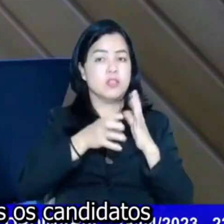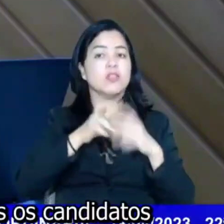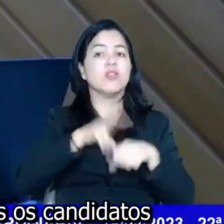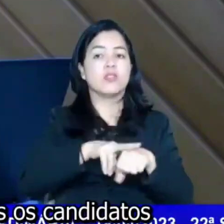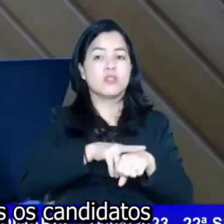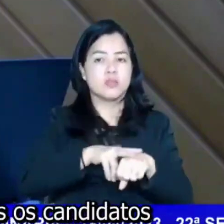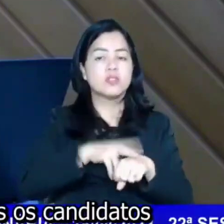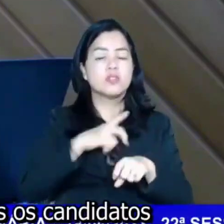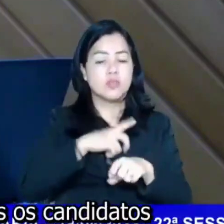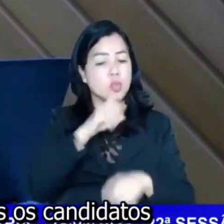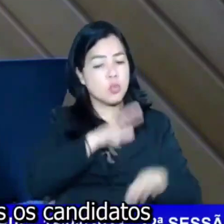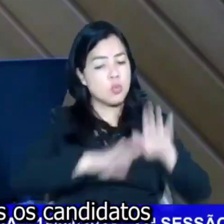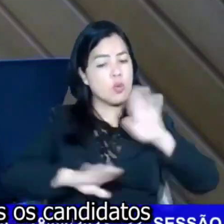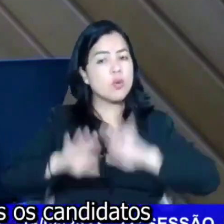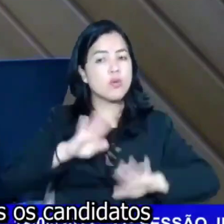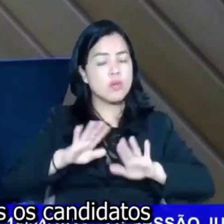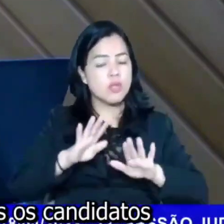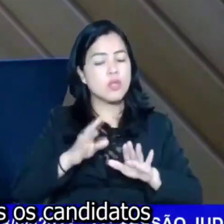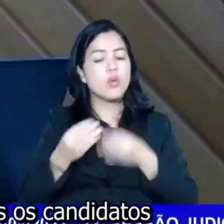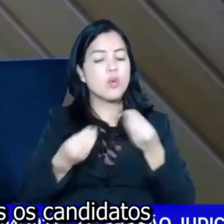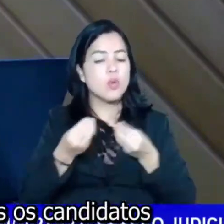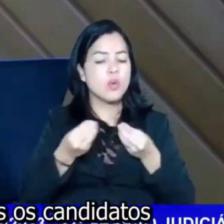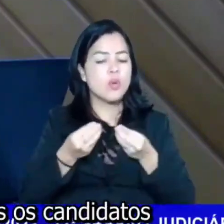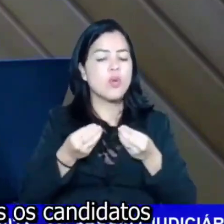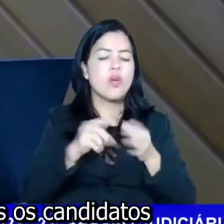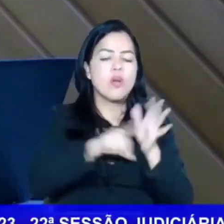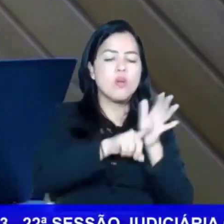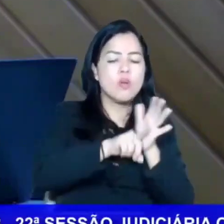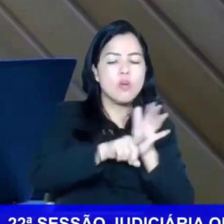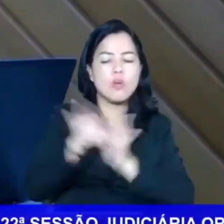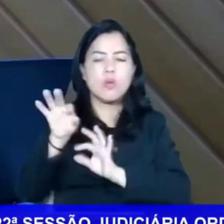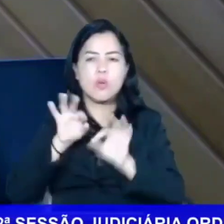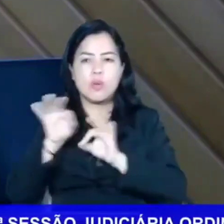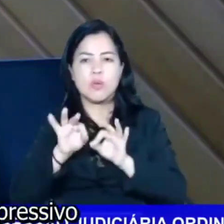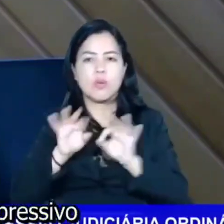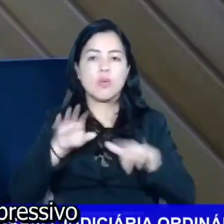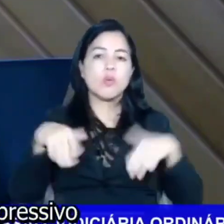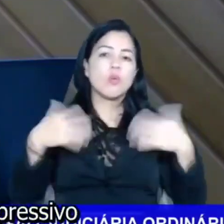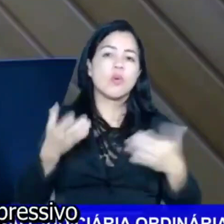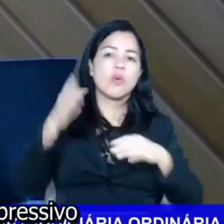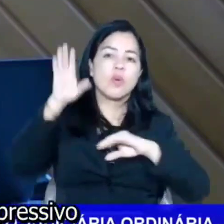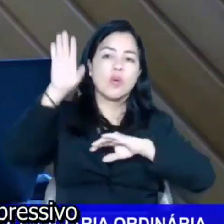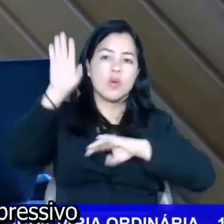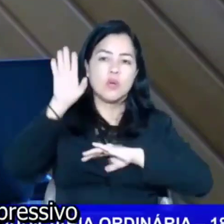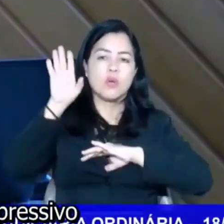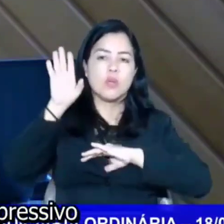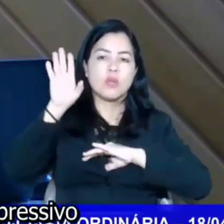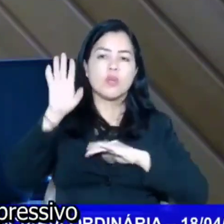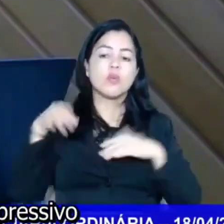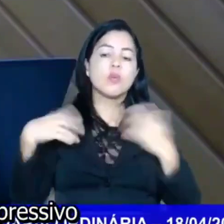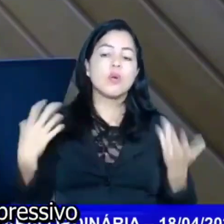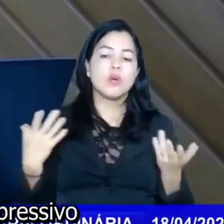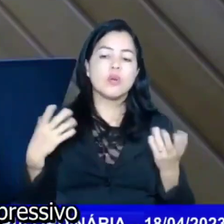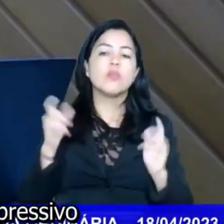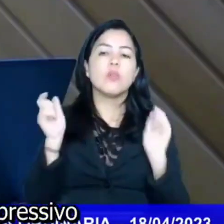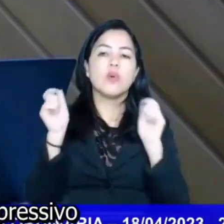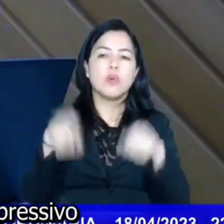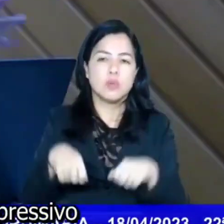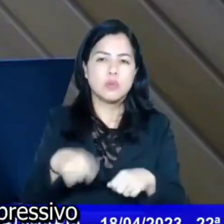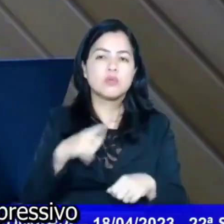cuidado de verificar quais os candidatos tinham potencial